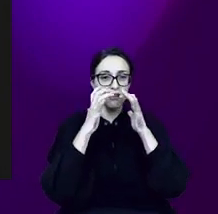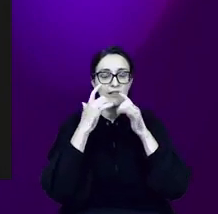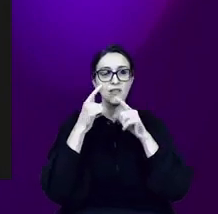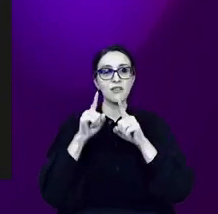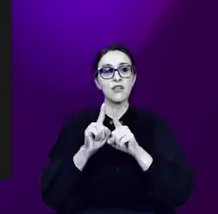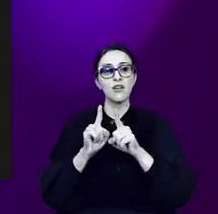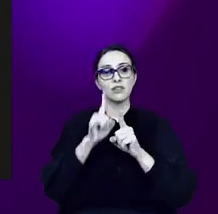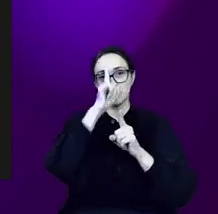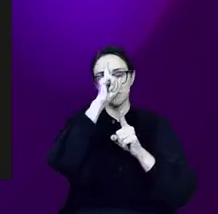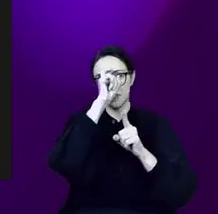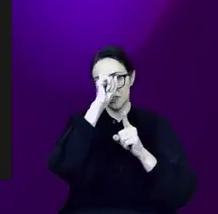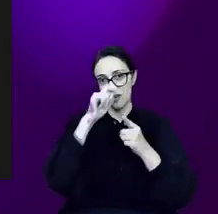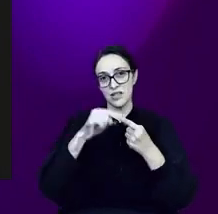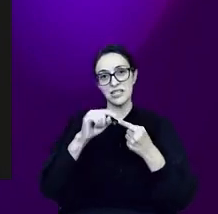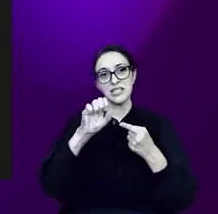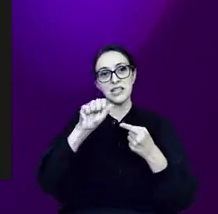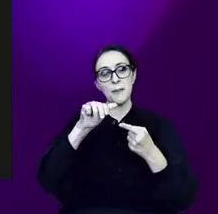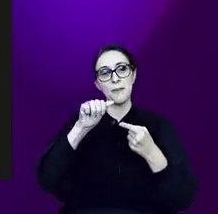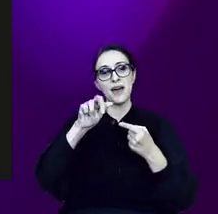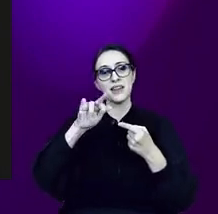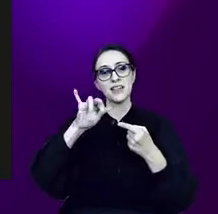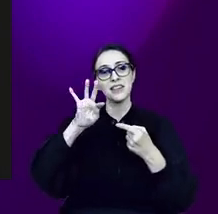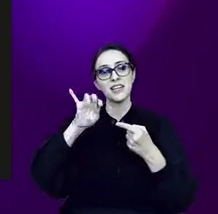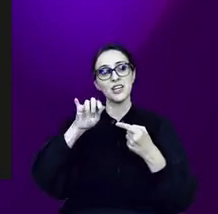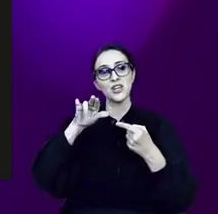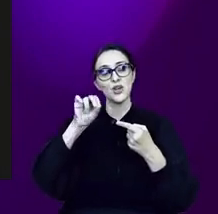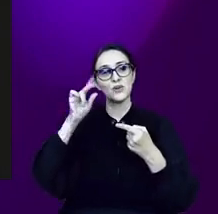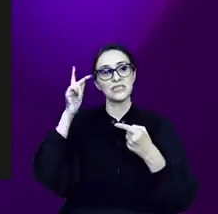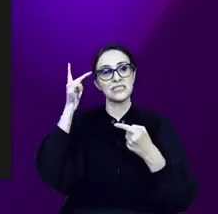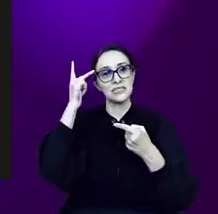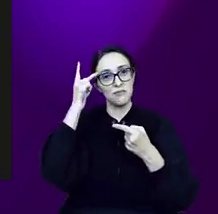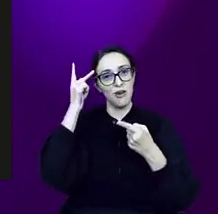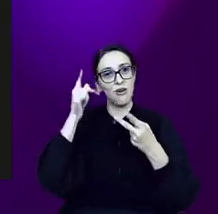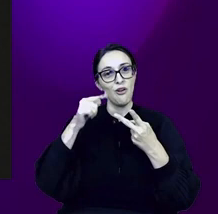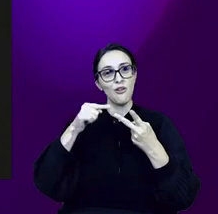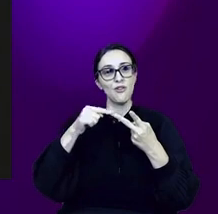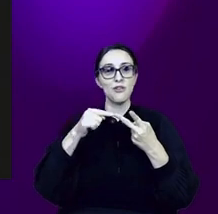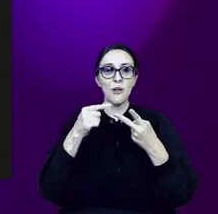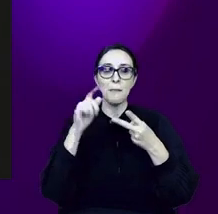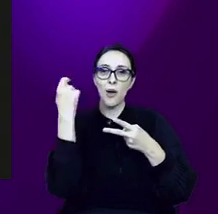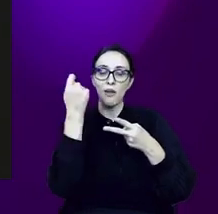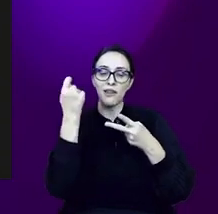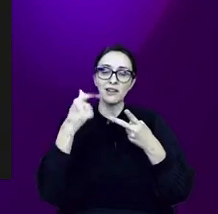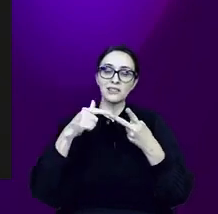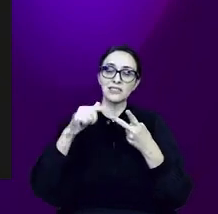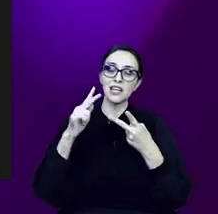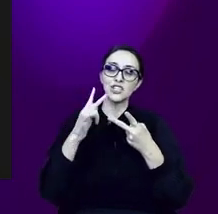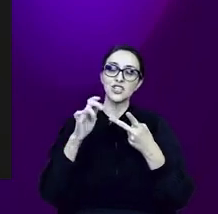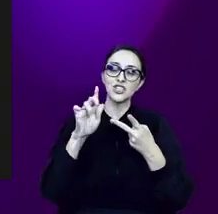Higienópolis e Samaritano Paulista. E muito obrigado a todos pela participação.